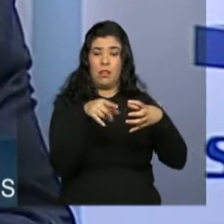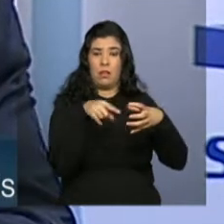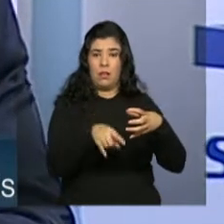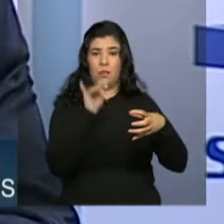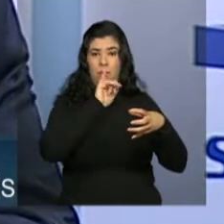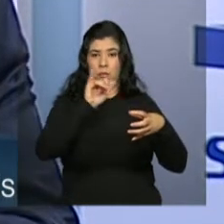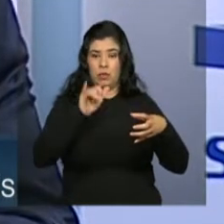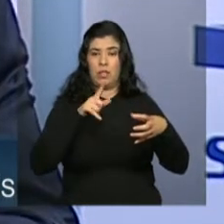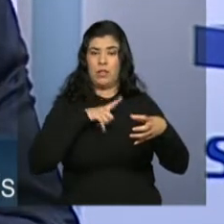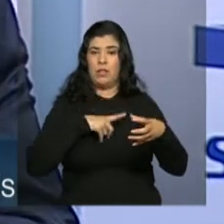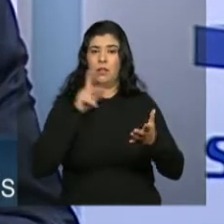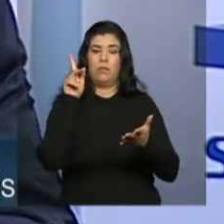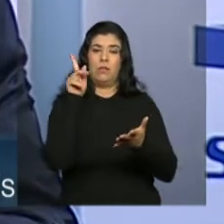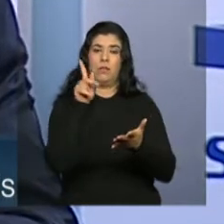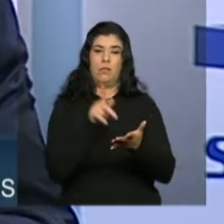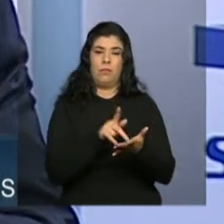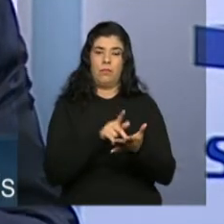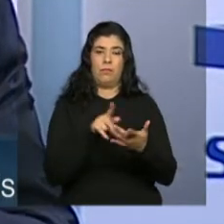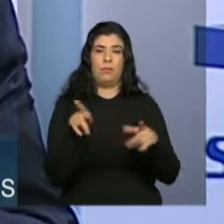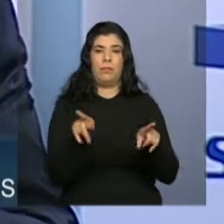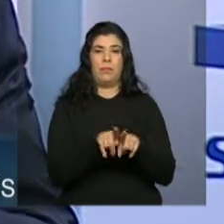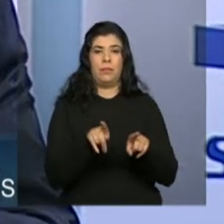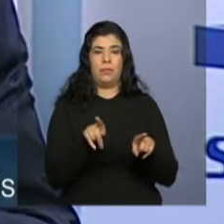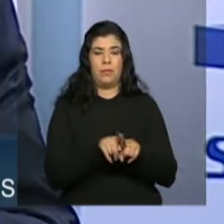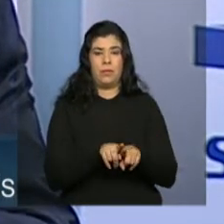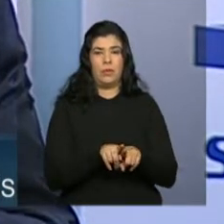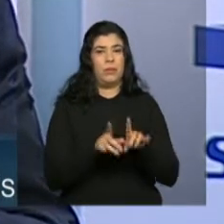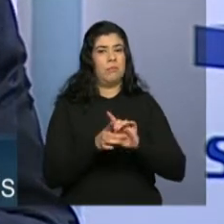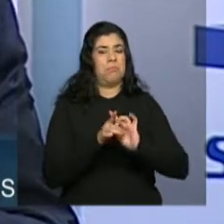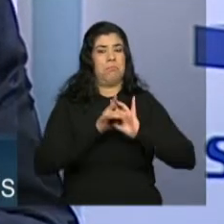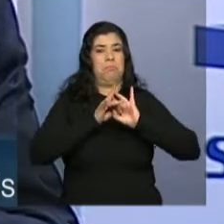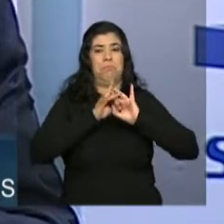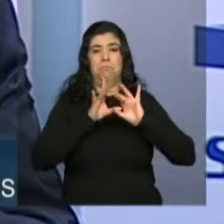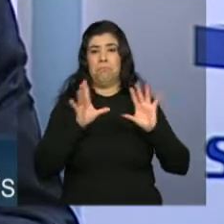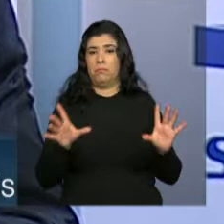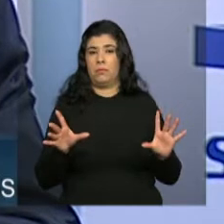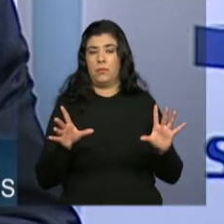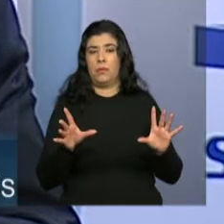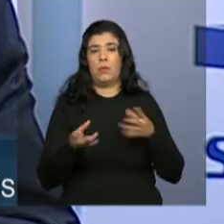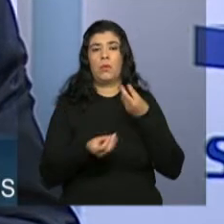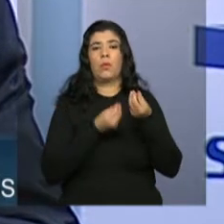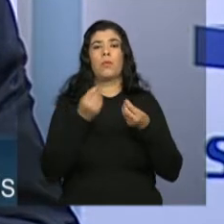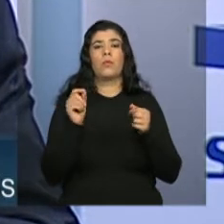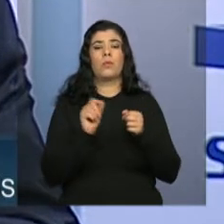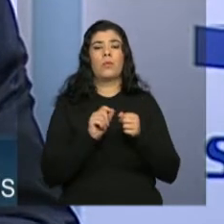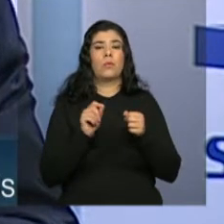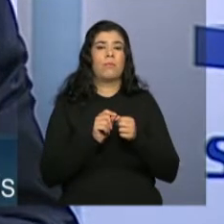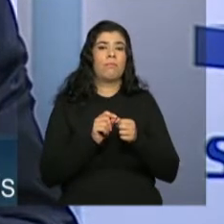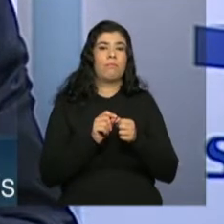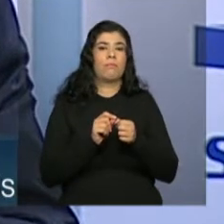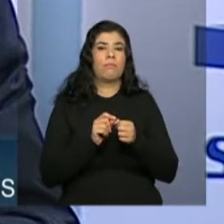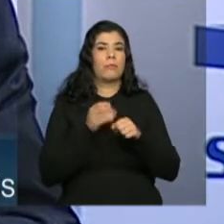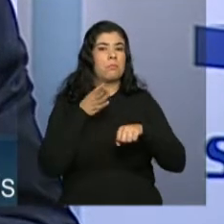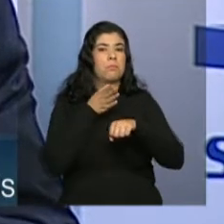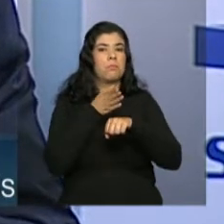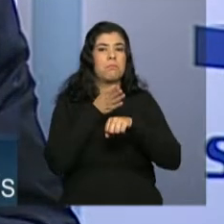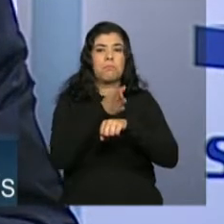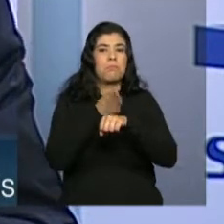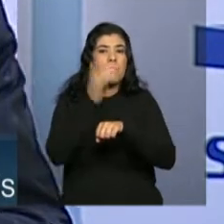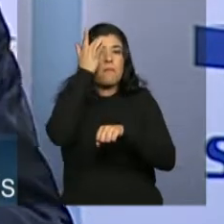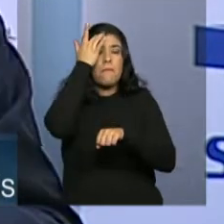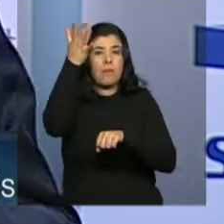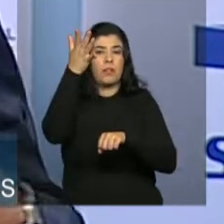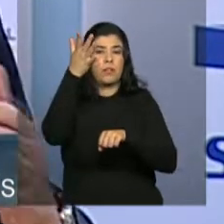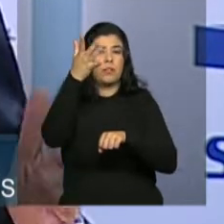dados consistentes e disponíveis de maneira vamos é fim acessível